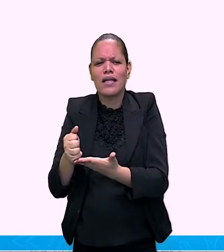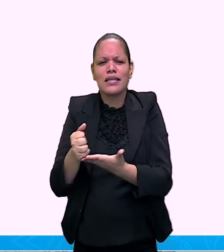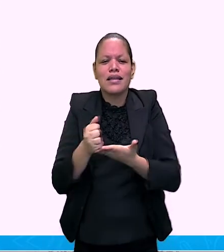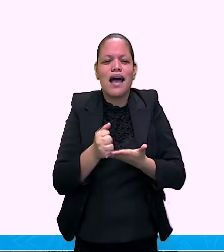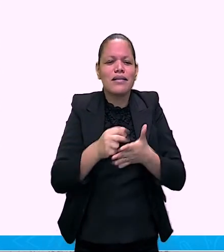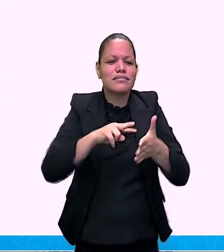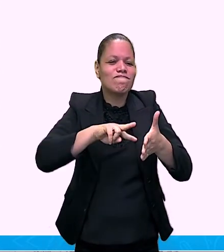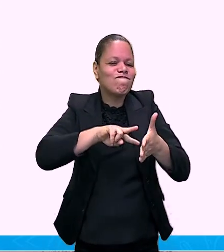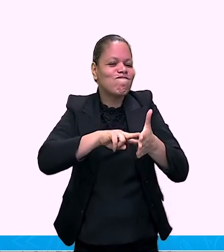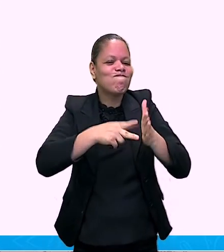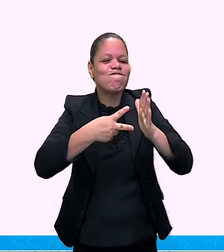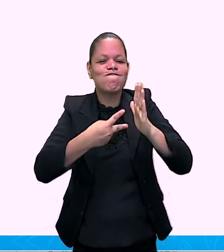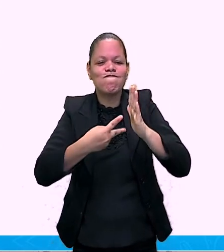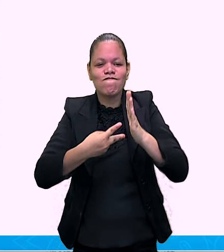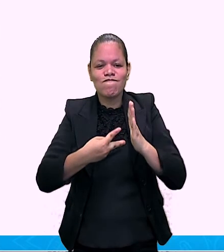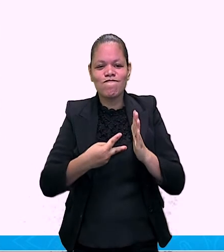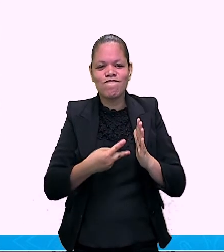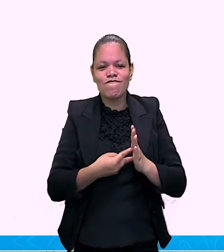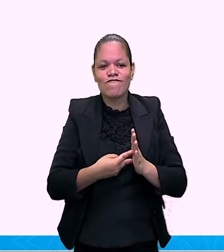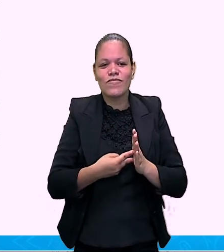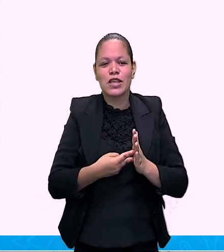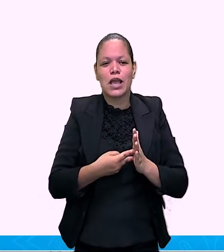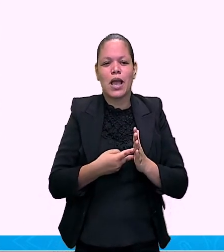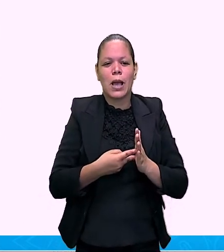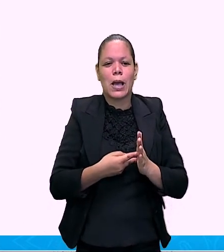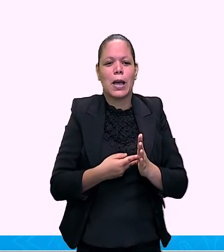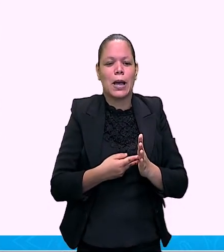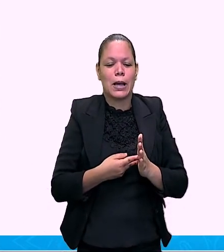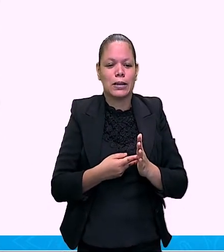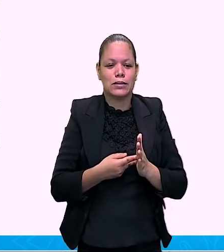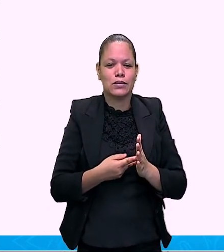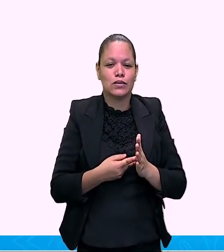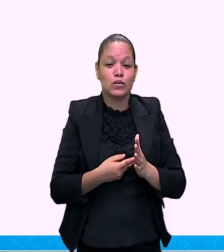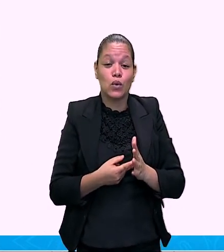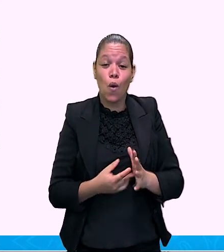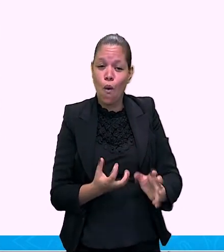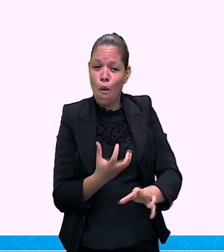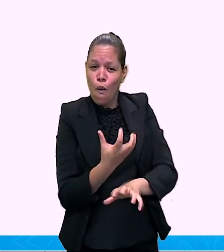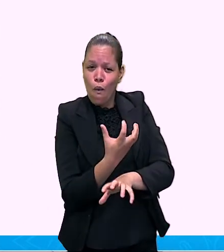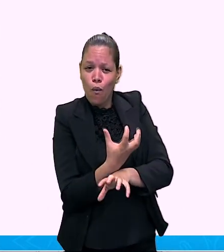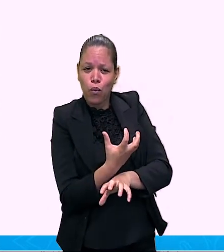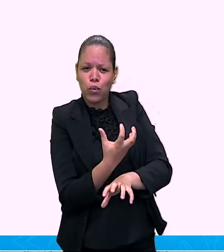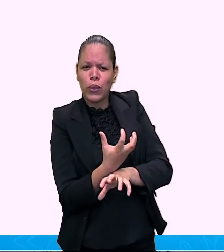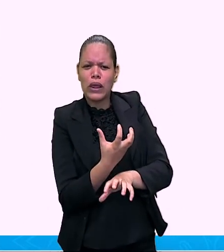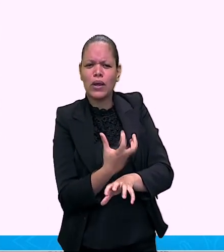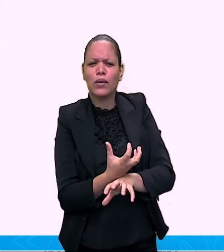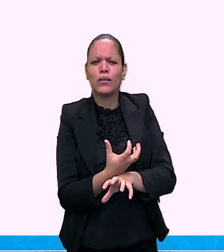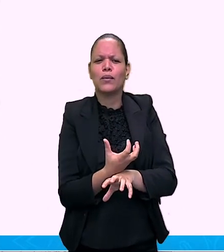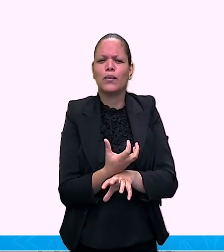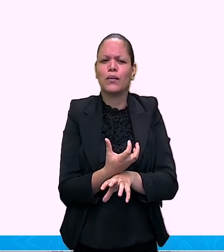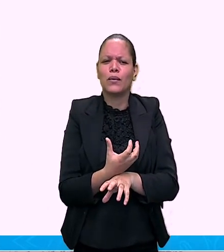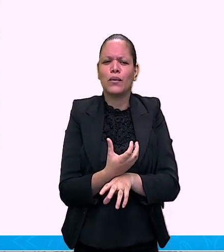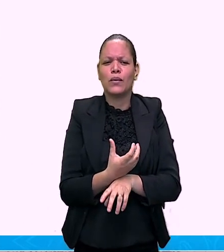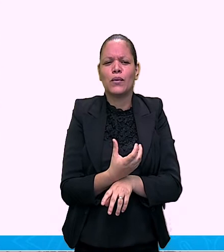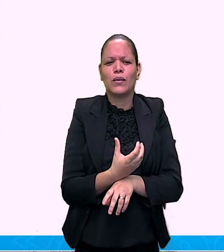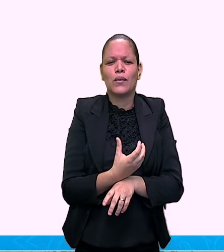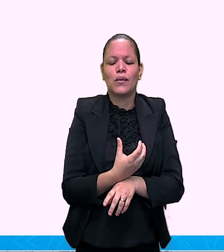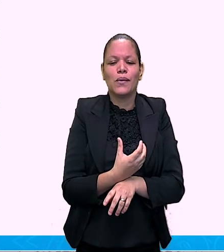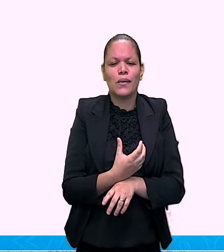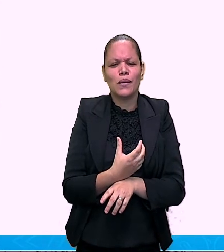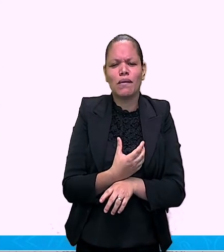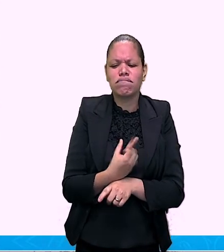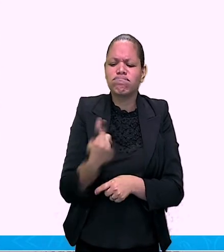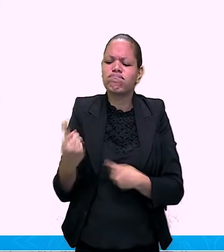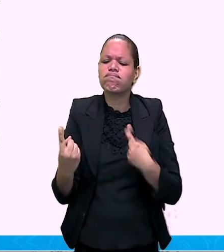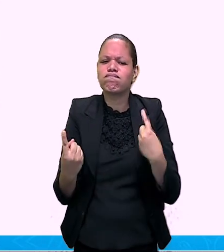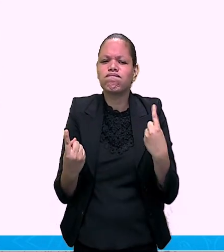profissional jornalista. Então, nós temos a notícia que nós vimos na aula passada e temos a reportagem que nós aprendemos hoje, que